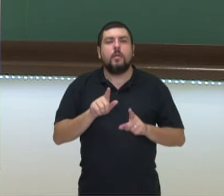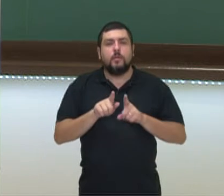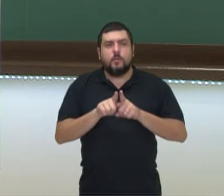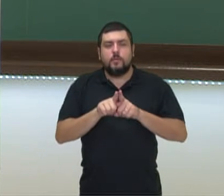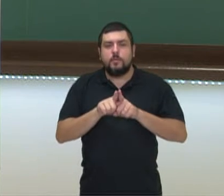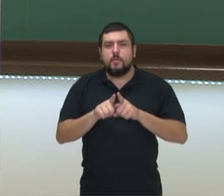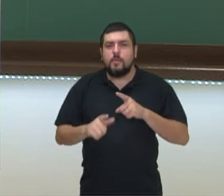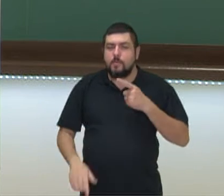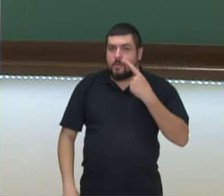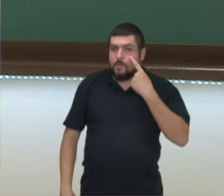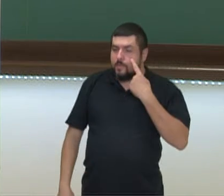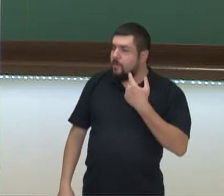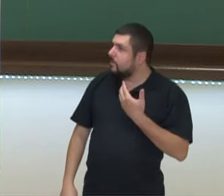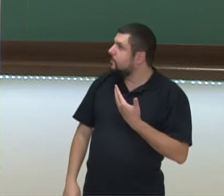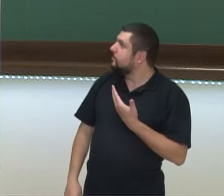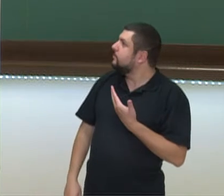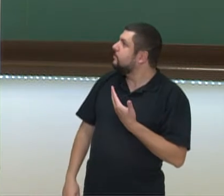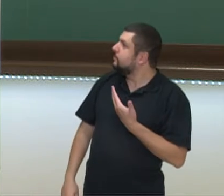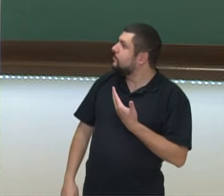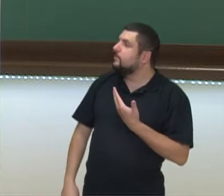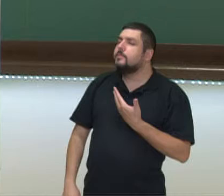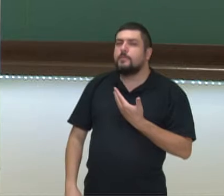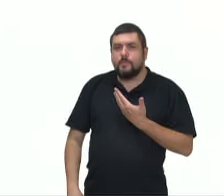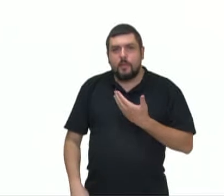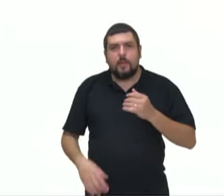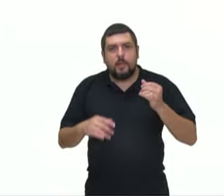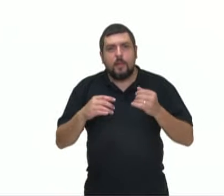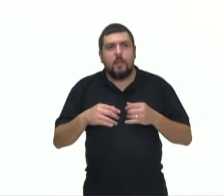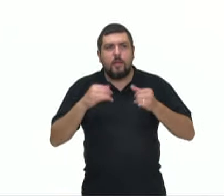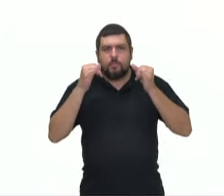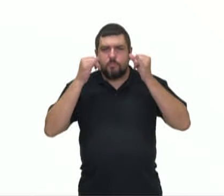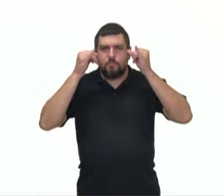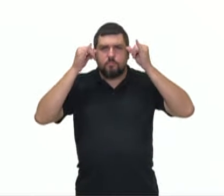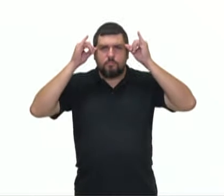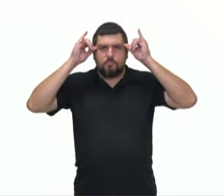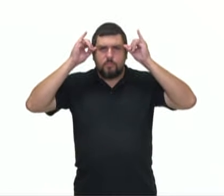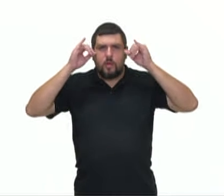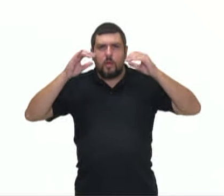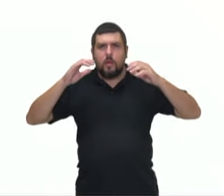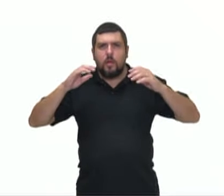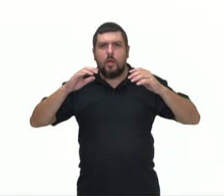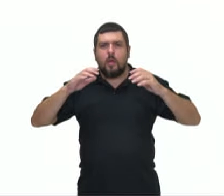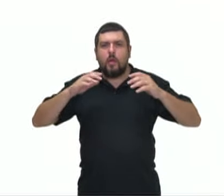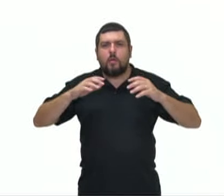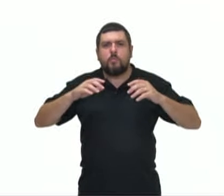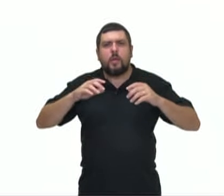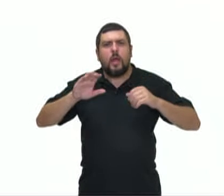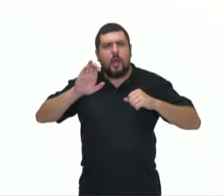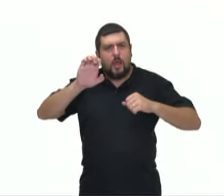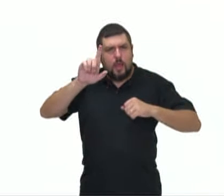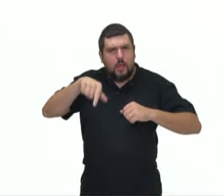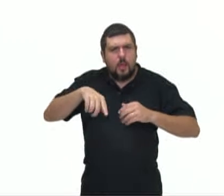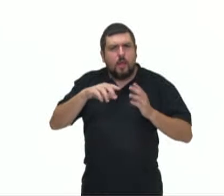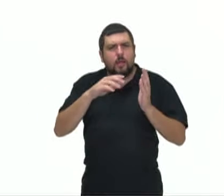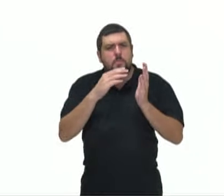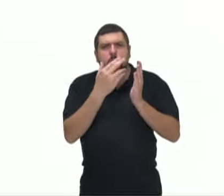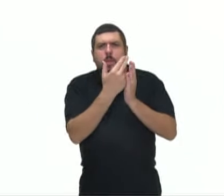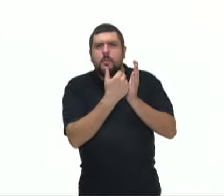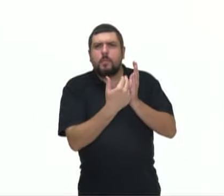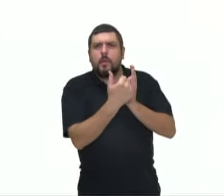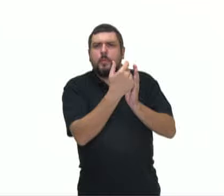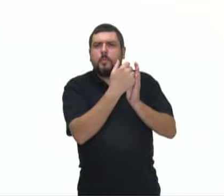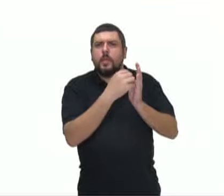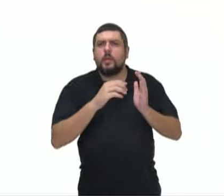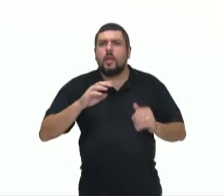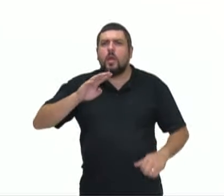essas cenas, né, esses animais, esses homens aqui, que tem aí, foram produzidas há 5.000 anos, 4.000 anos antes